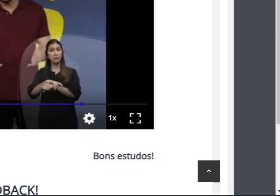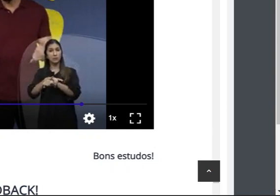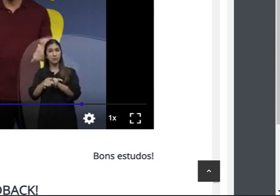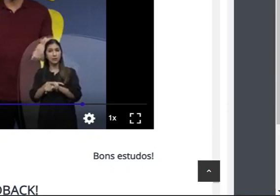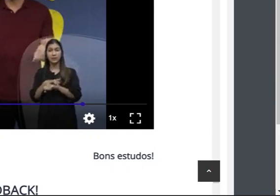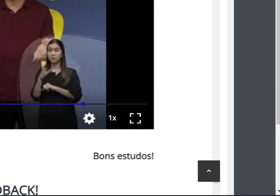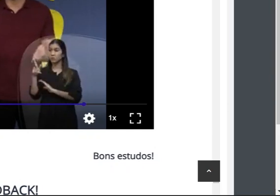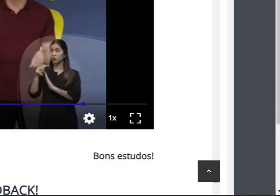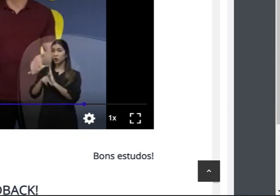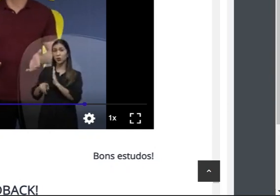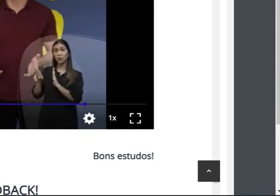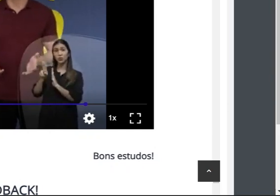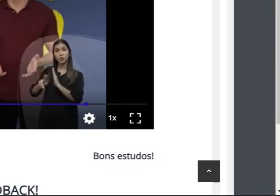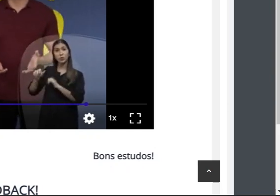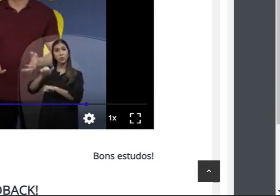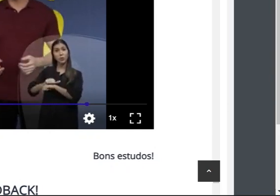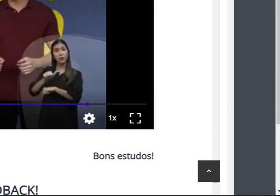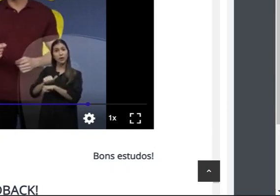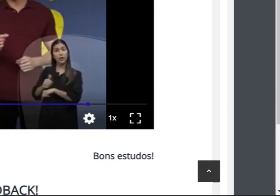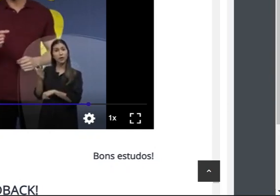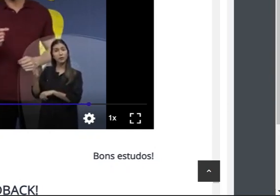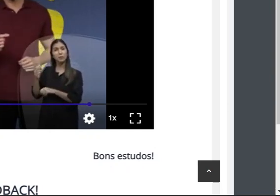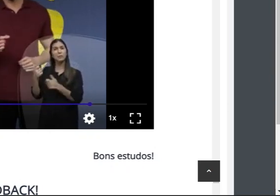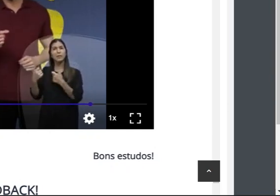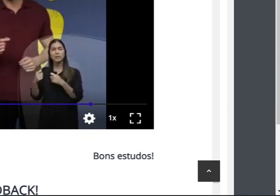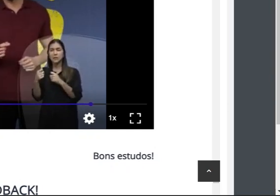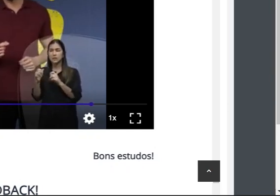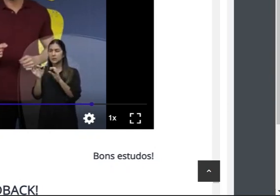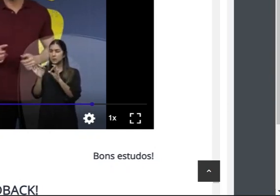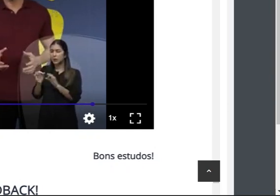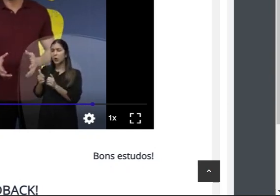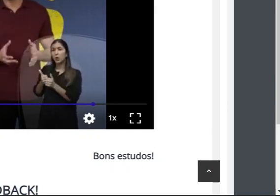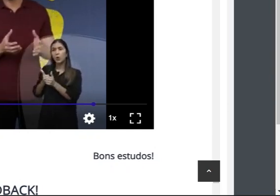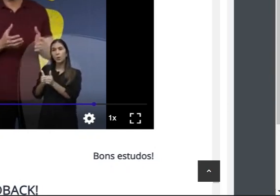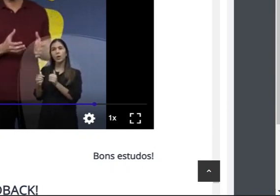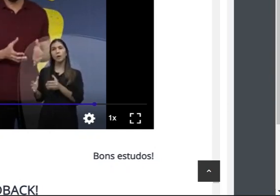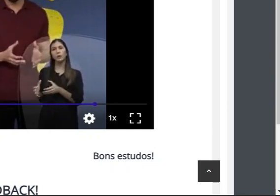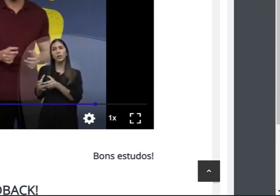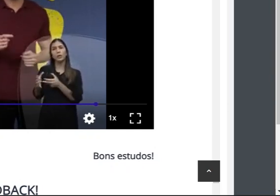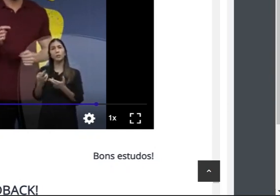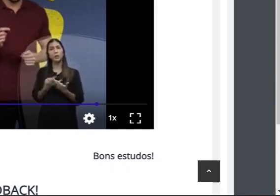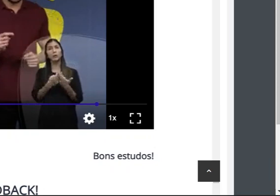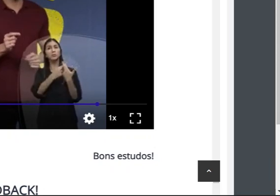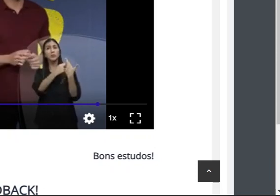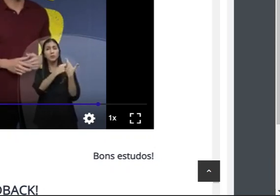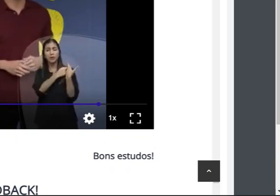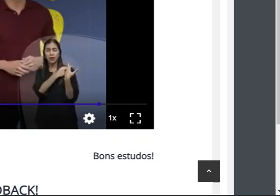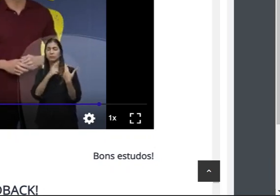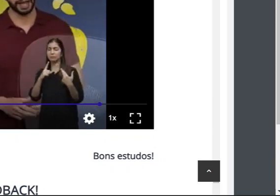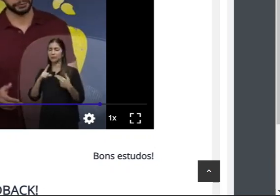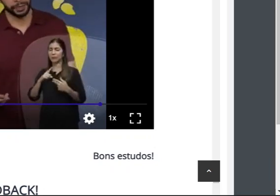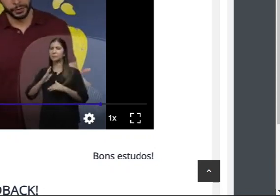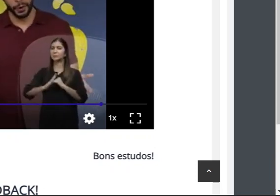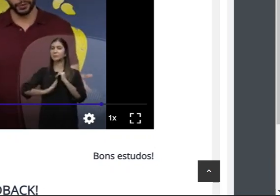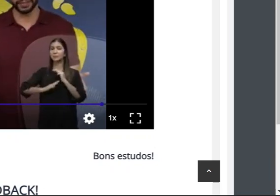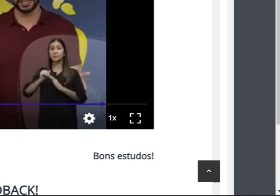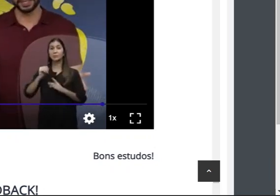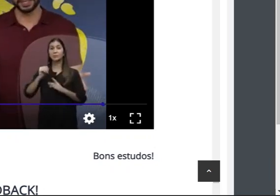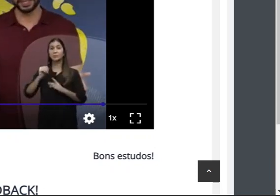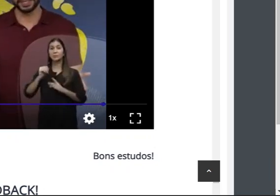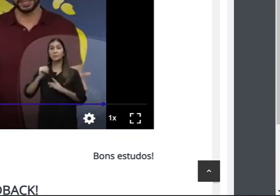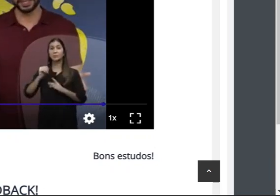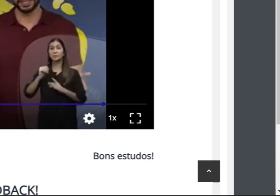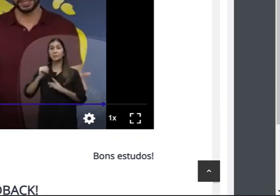um projeto que utiliza concreto protendido deve ser minuciosamente acompanhado por uma equipe responsável e capacitada. Afinal de